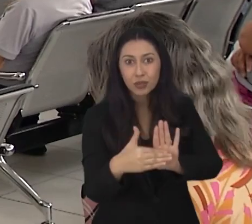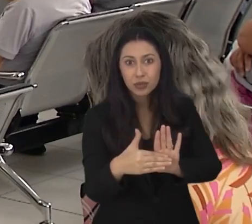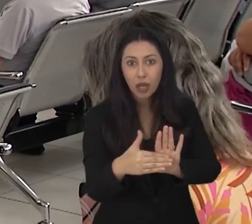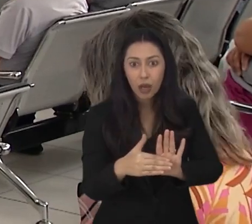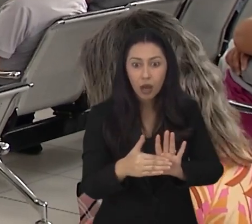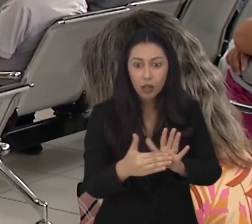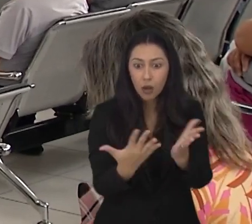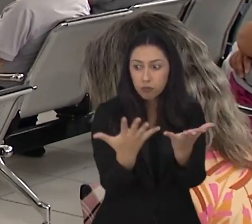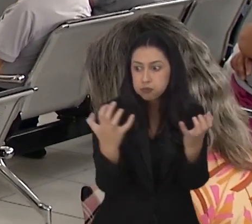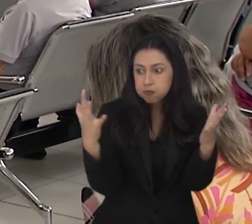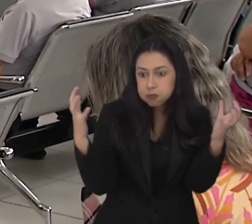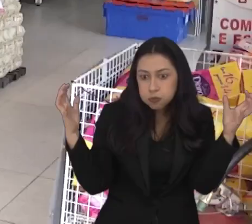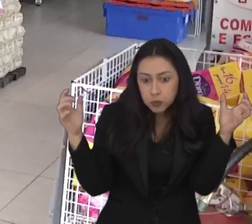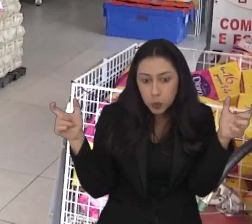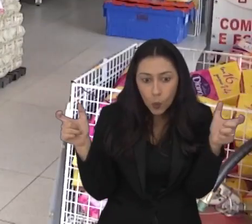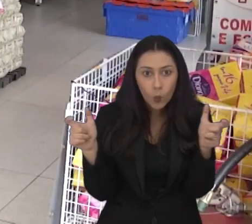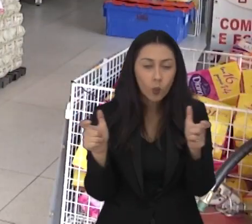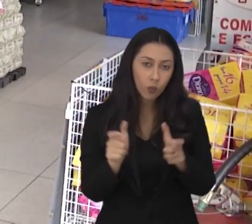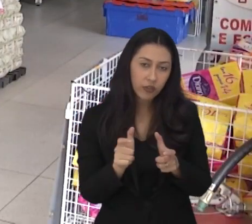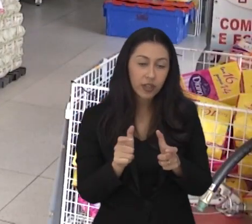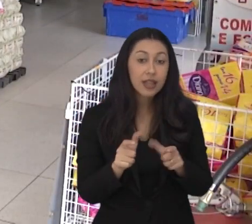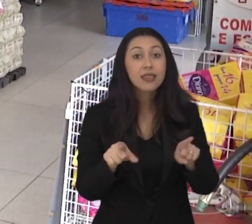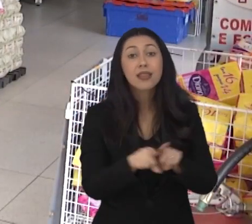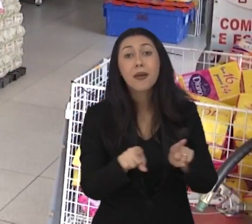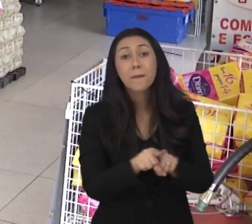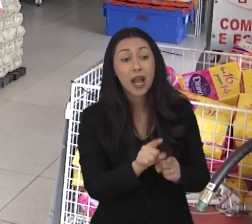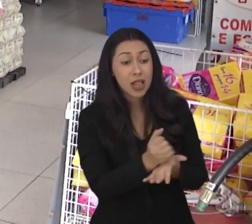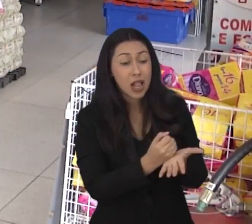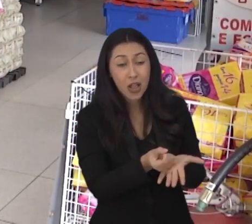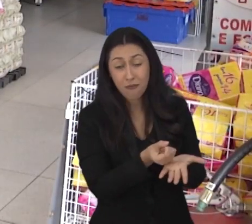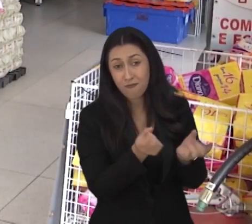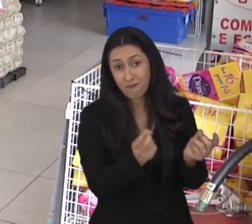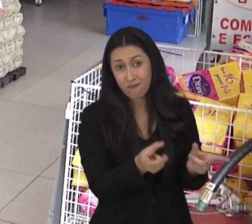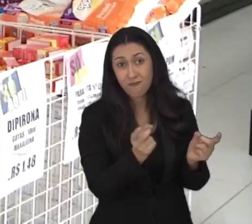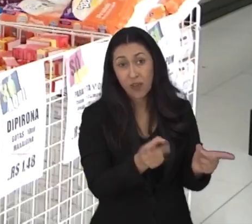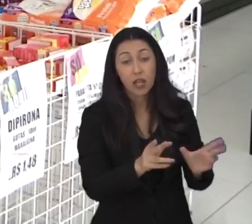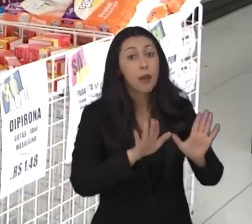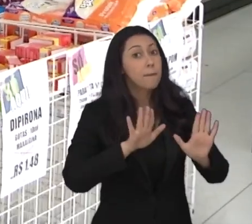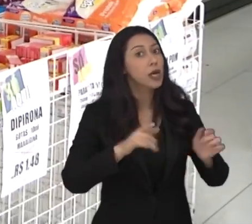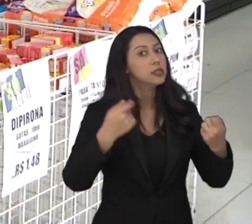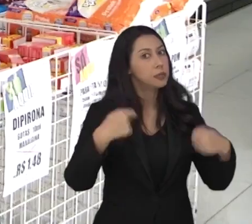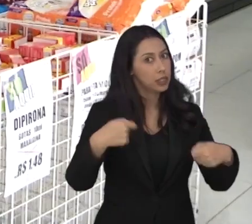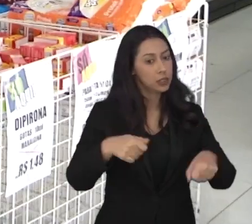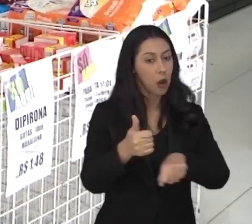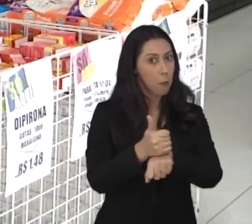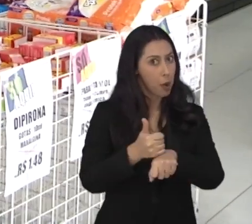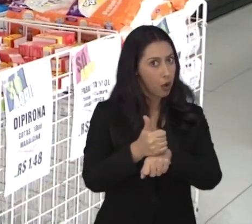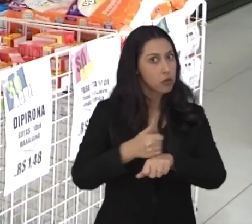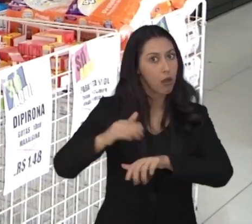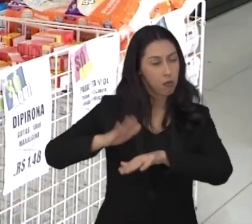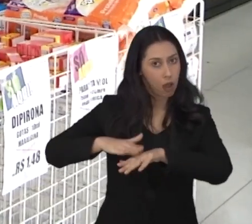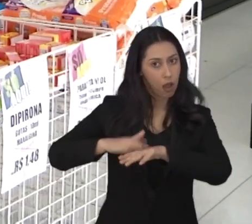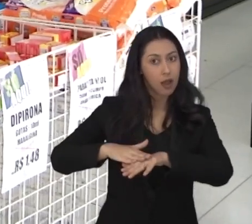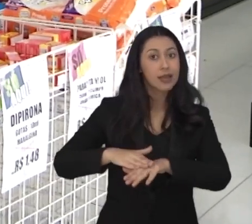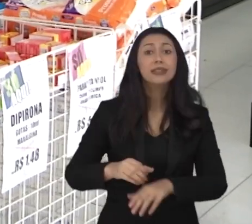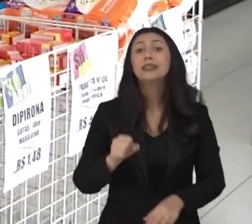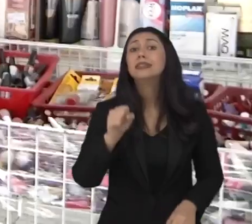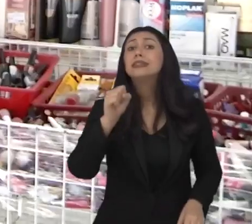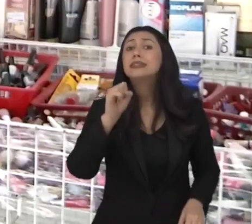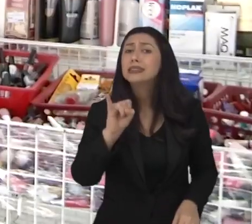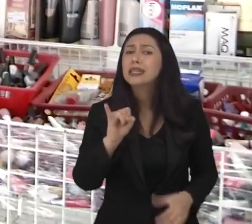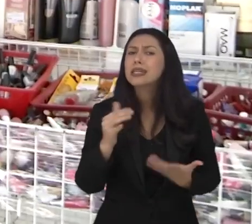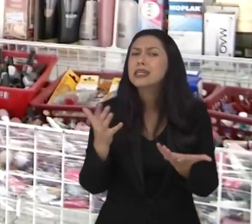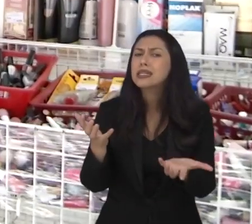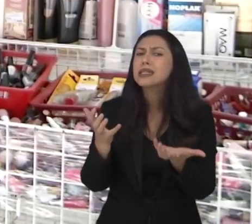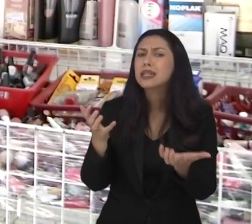desafogar o sistema público de saúde. Os testes também são vendidos em farmácias, mas devem ser realizados apenas por profissionais.